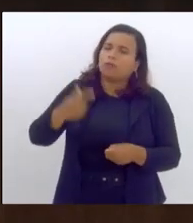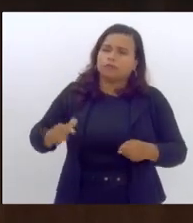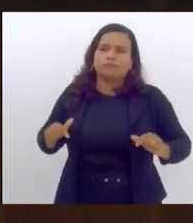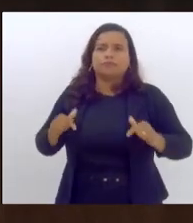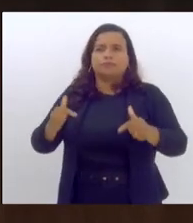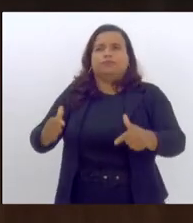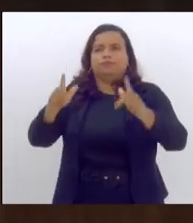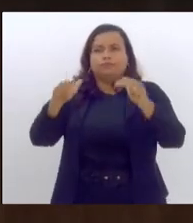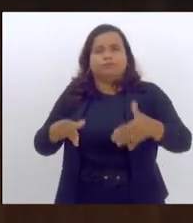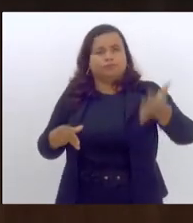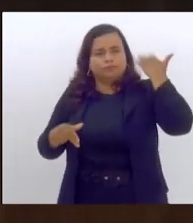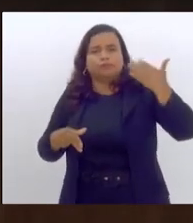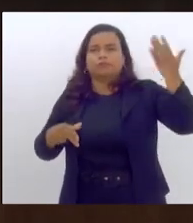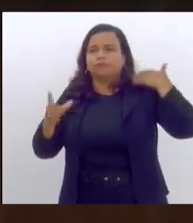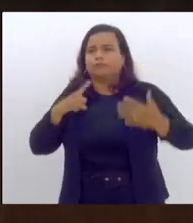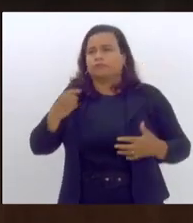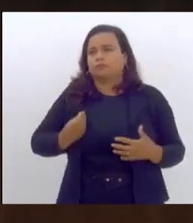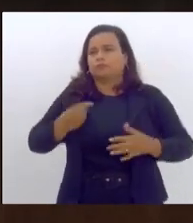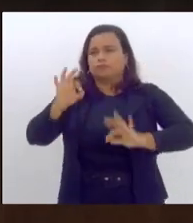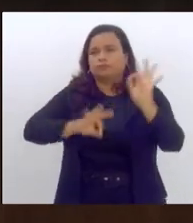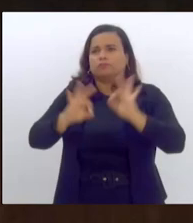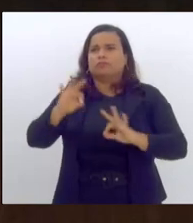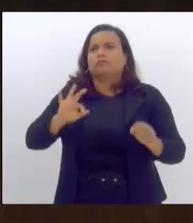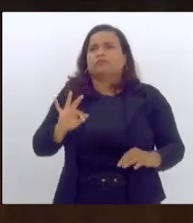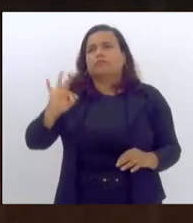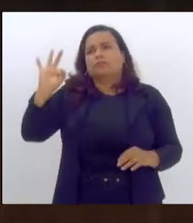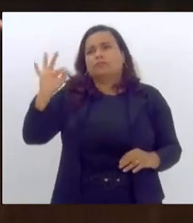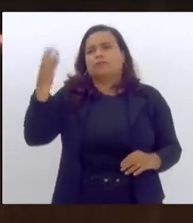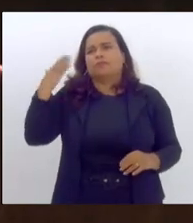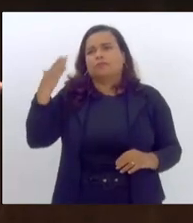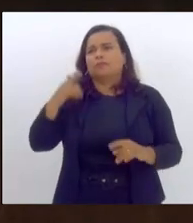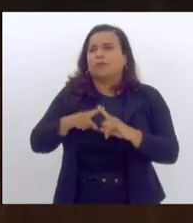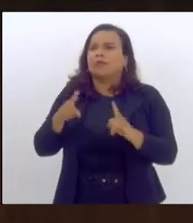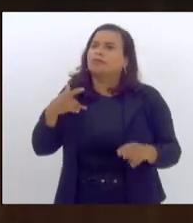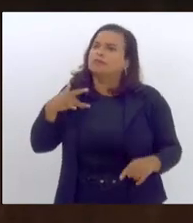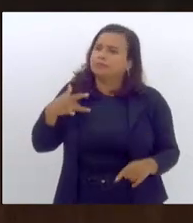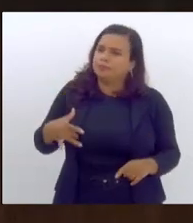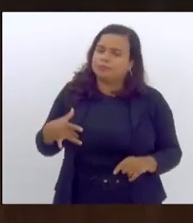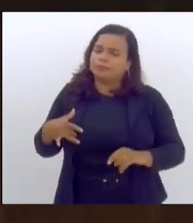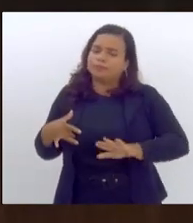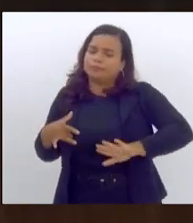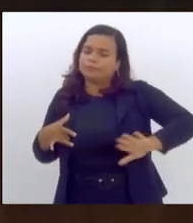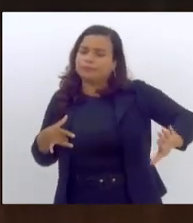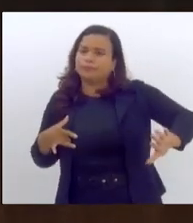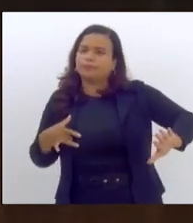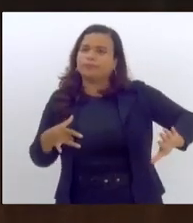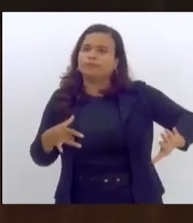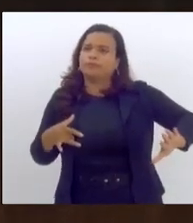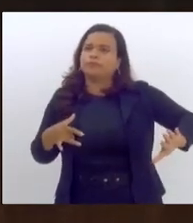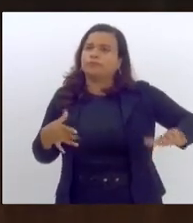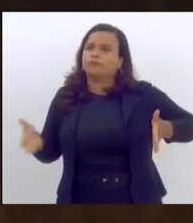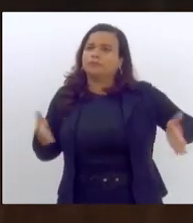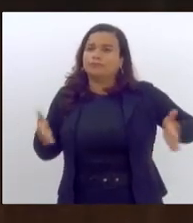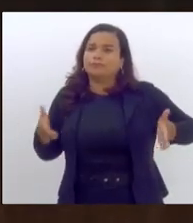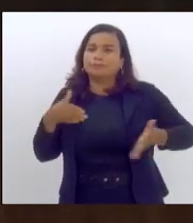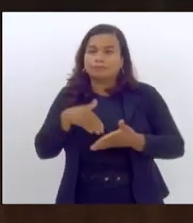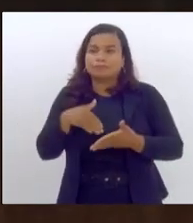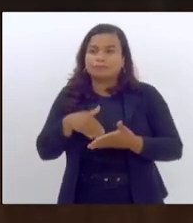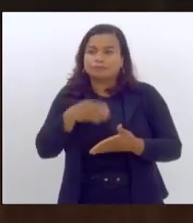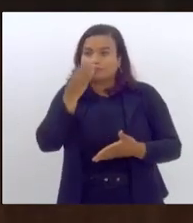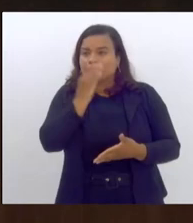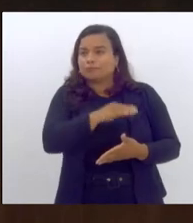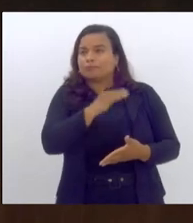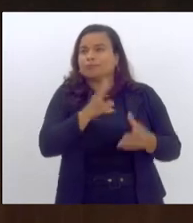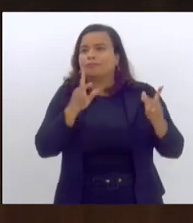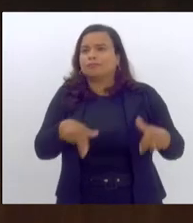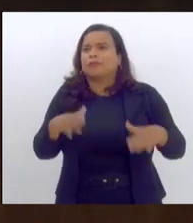as que existiram no Plano Federal, mas que infelizmente ficaram esquecidas no último período, como a Casa